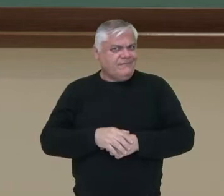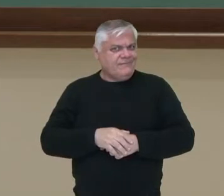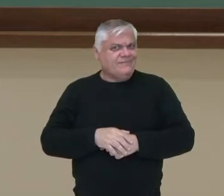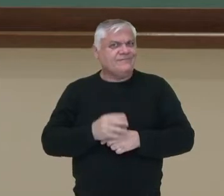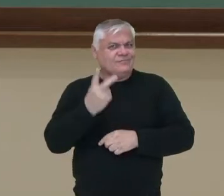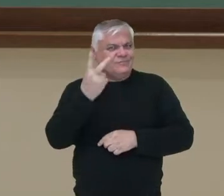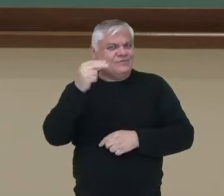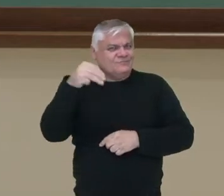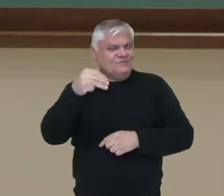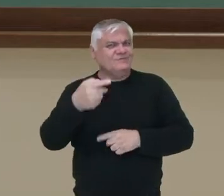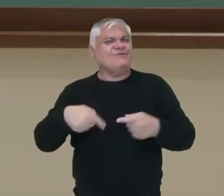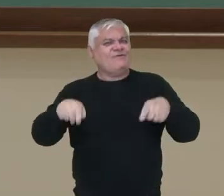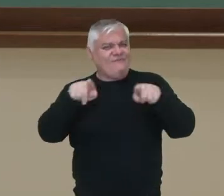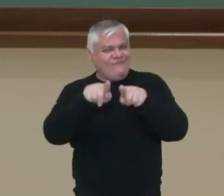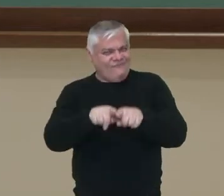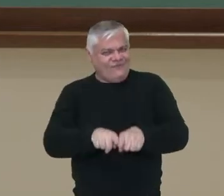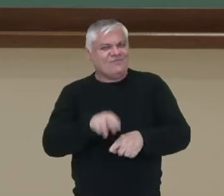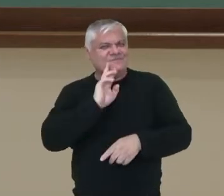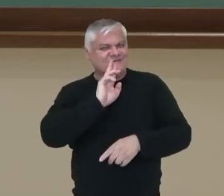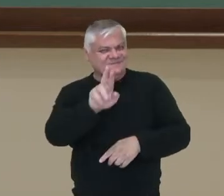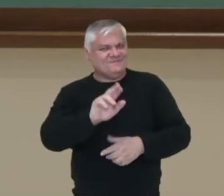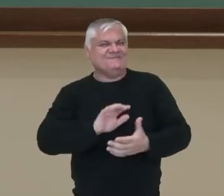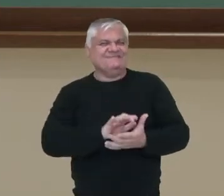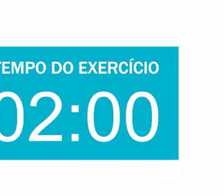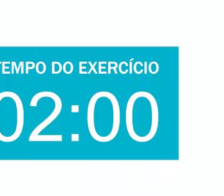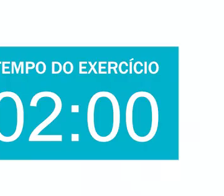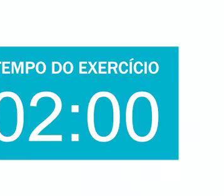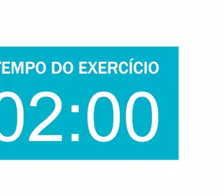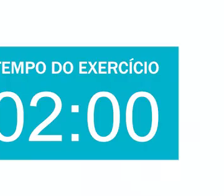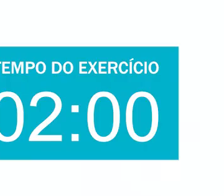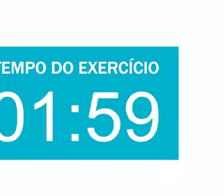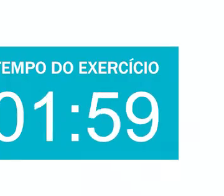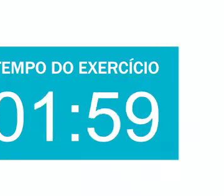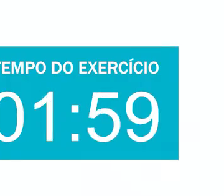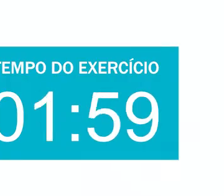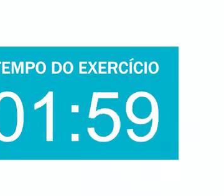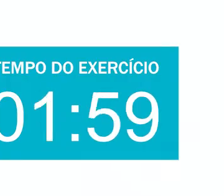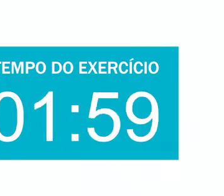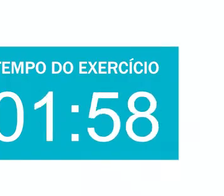Daqui um tempinho eu volto com a resposta, ok?